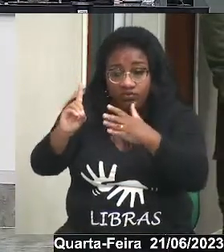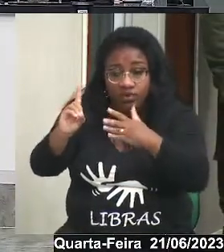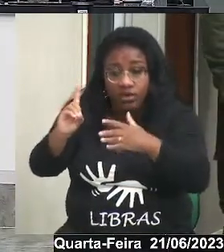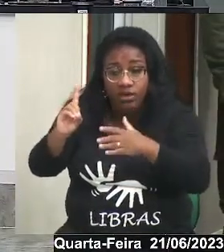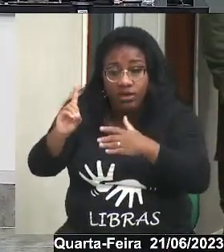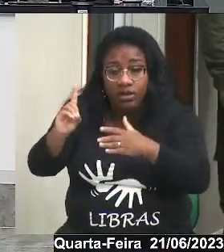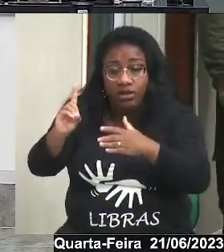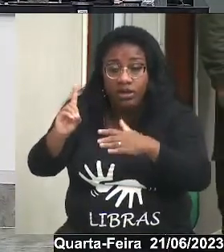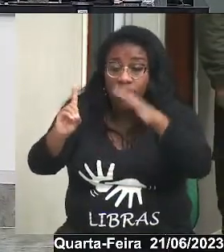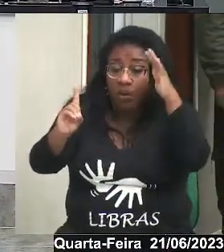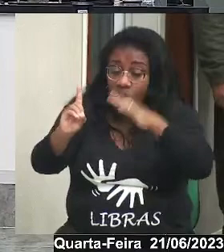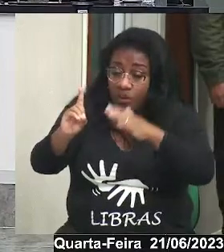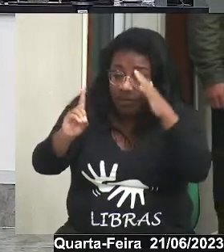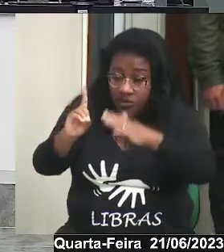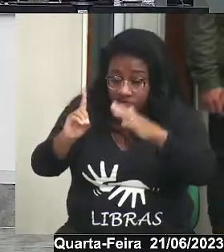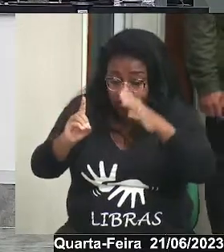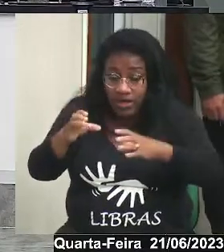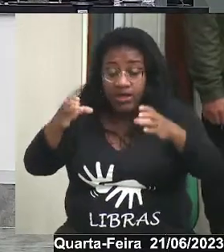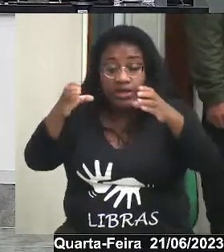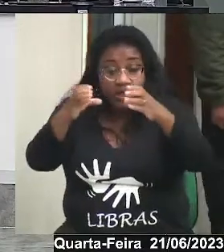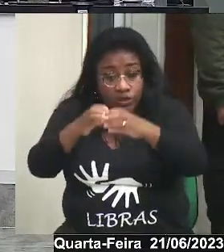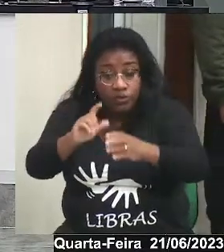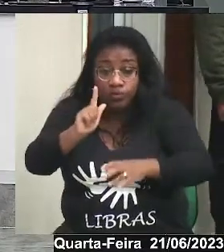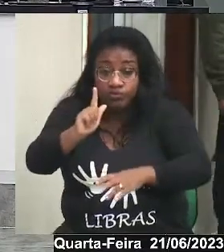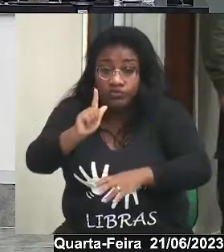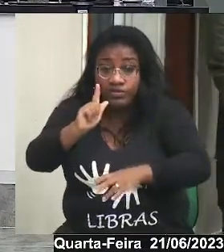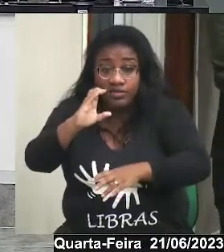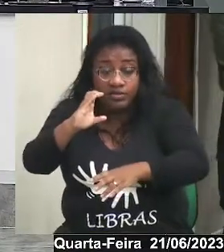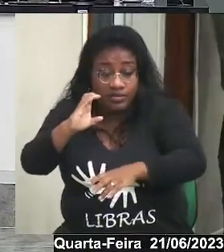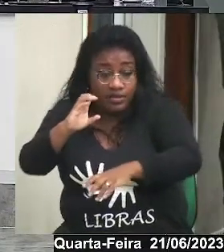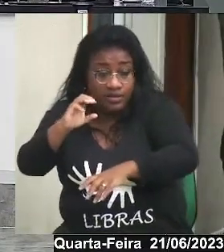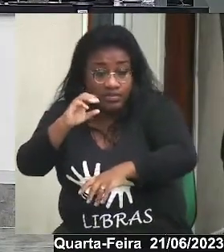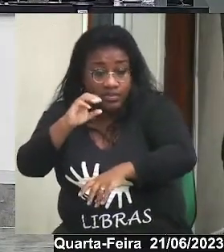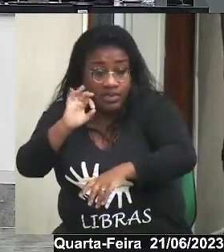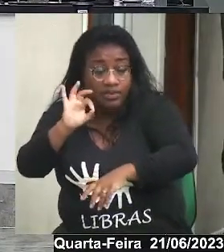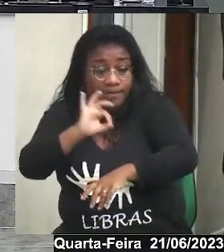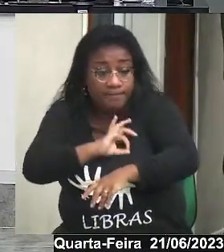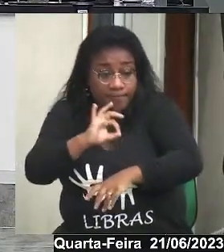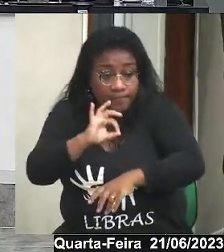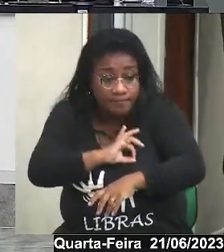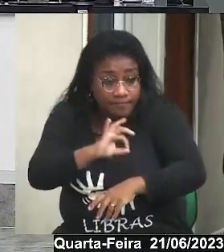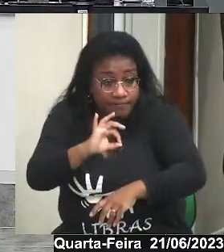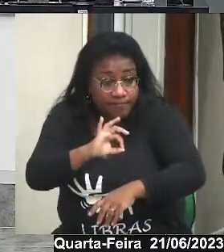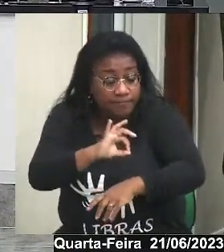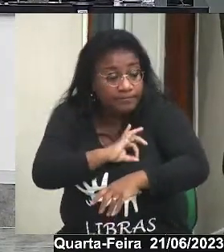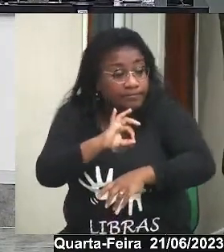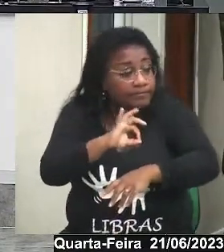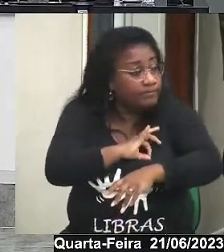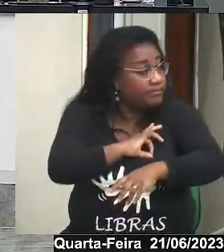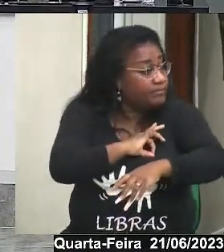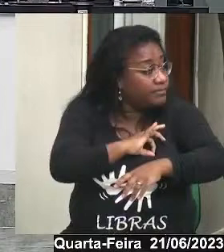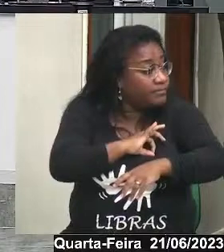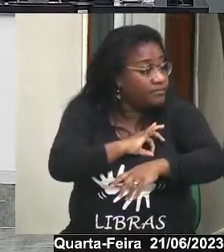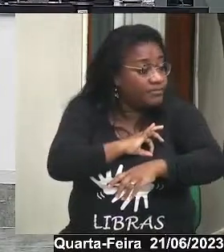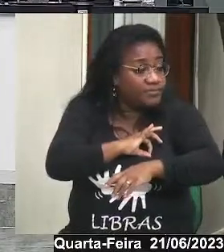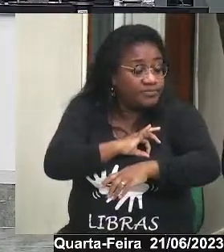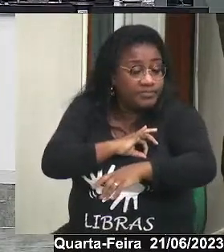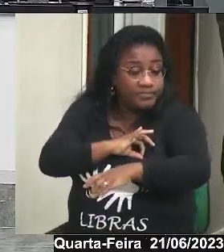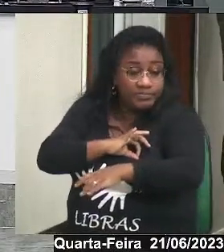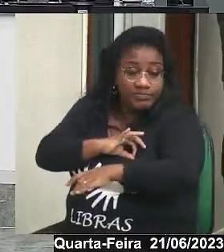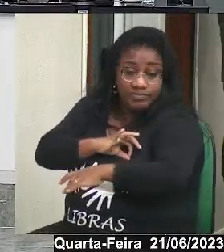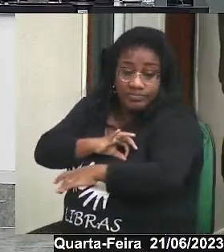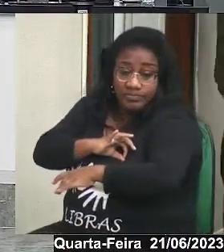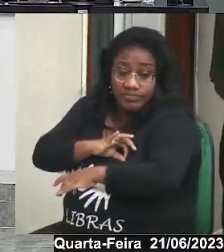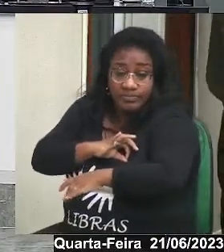Excessiva Municipal, que reconhecimento ilustre, honroso, serviço realizado em toda ação, que ressuscitou no salvamento de